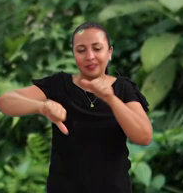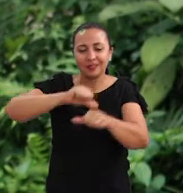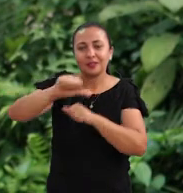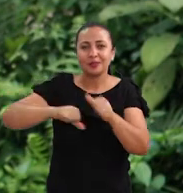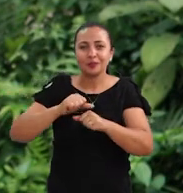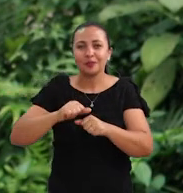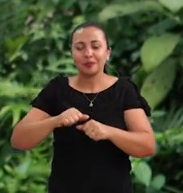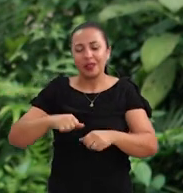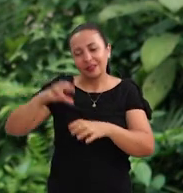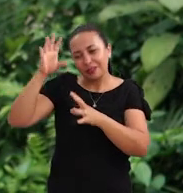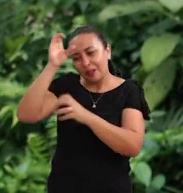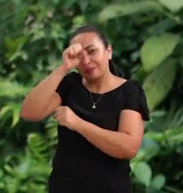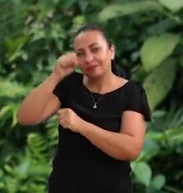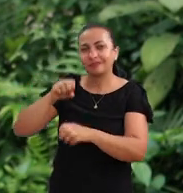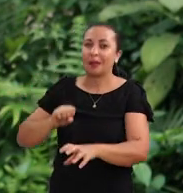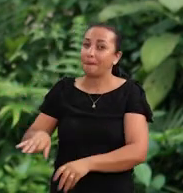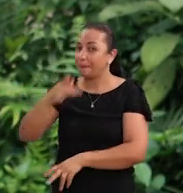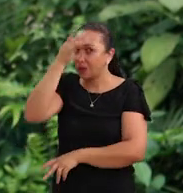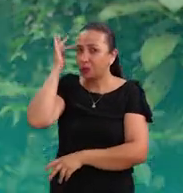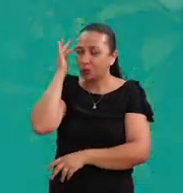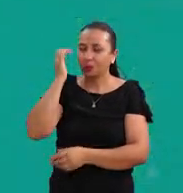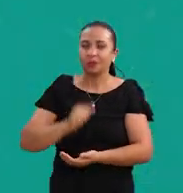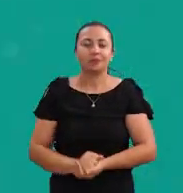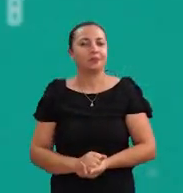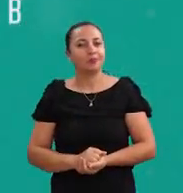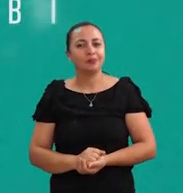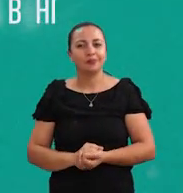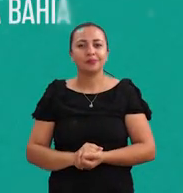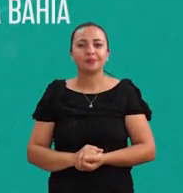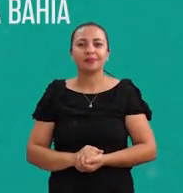e o desenvolvimento cognitivo do praticante.